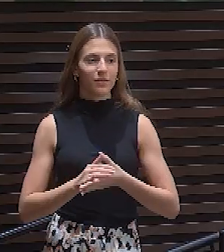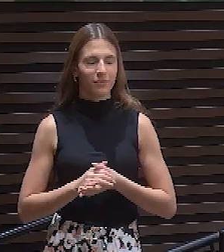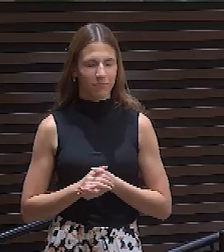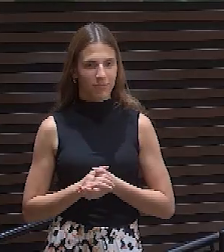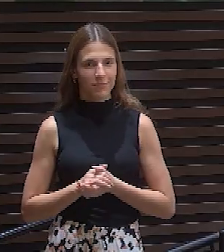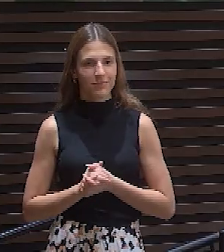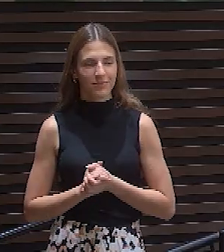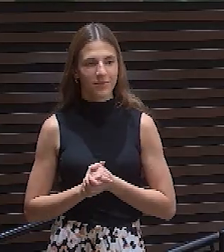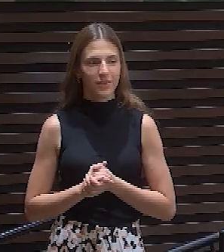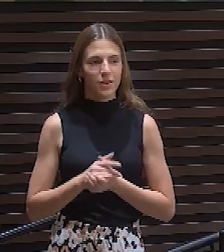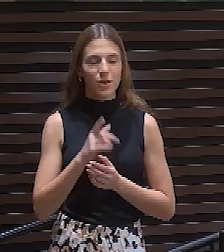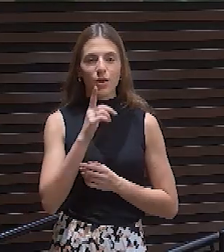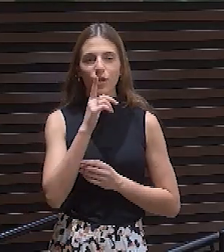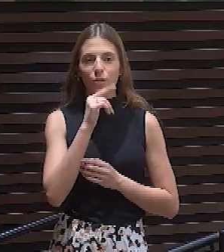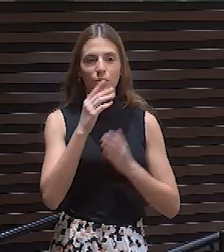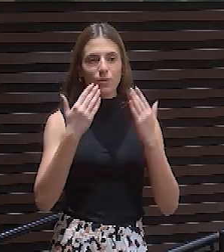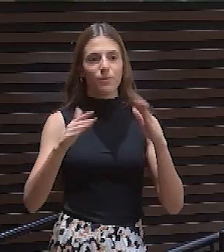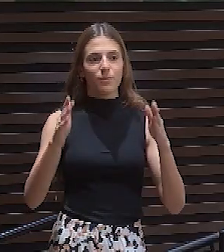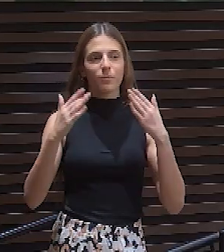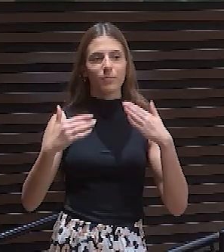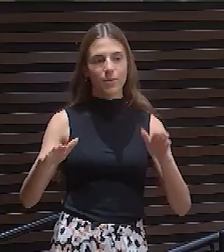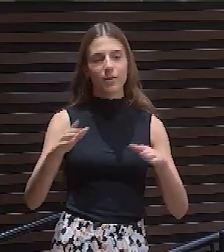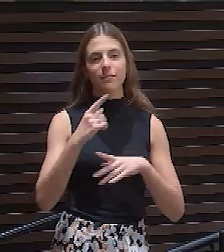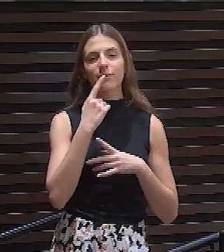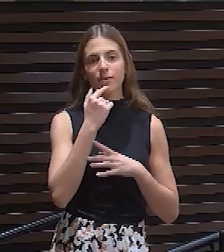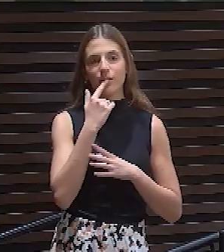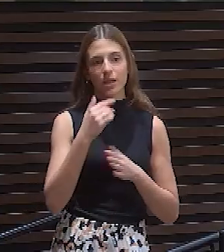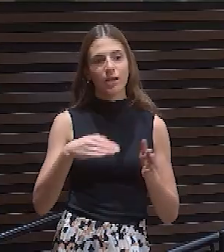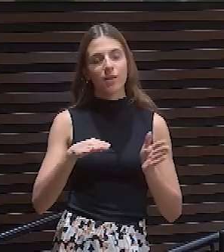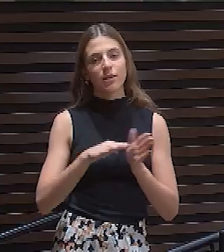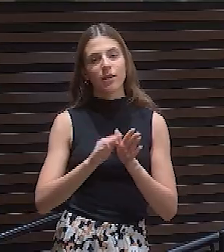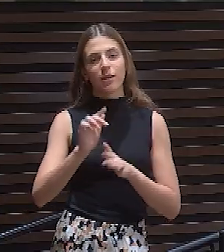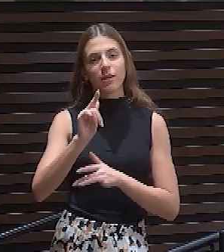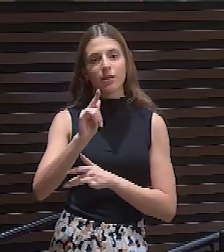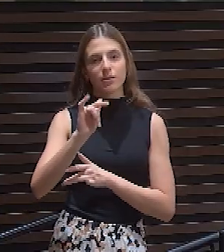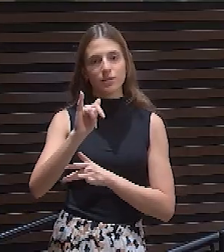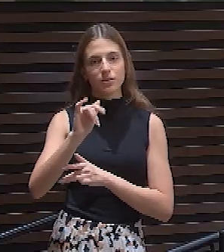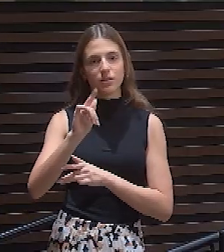do Mar Vermelho até Gilgal foi um caminho de